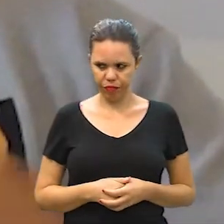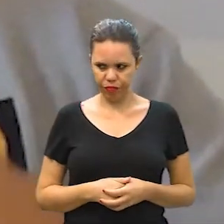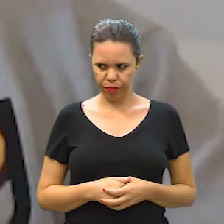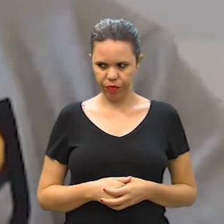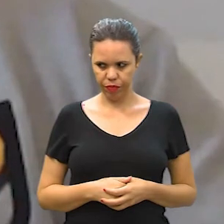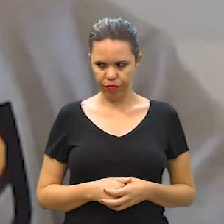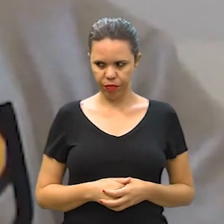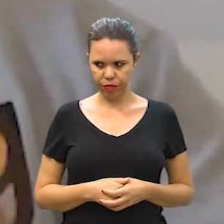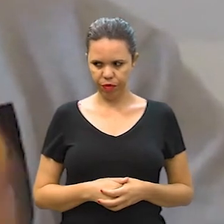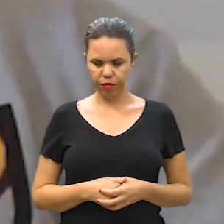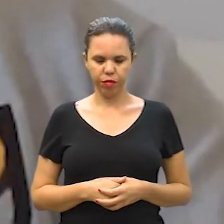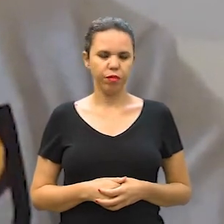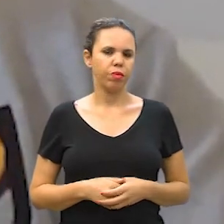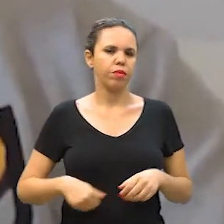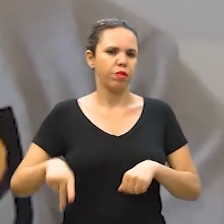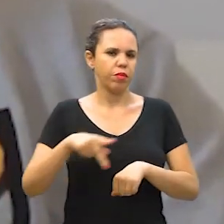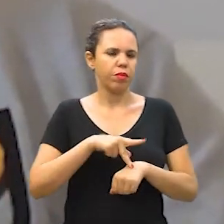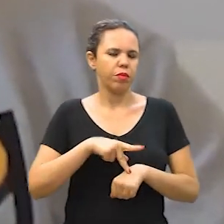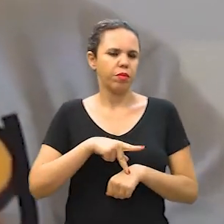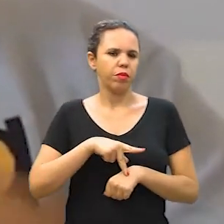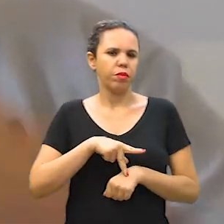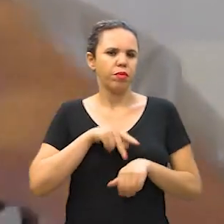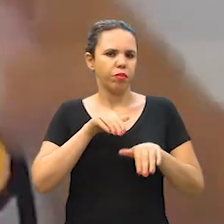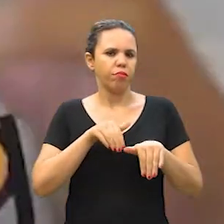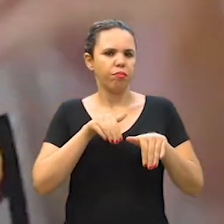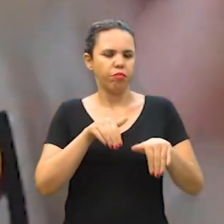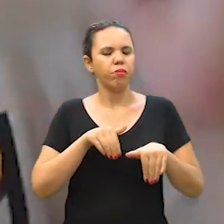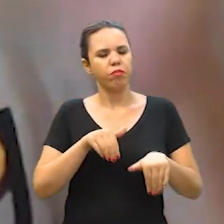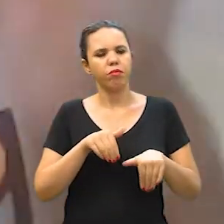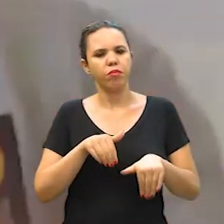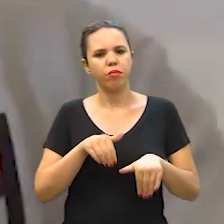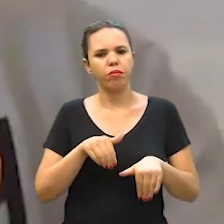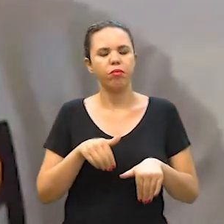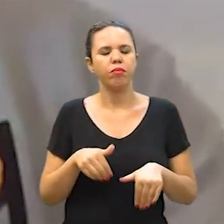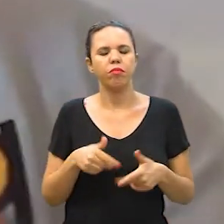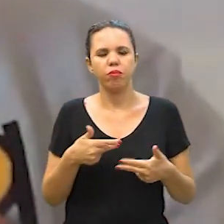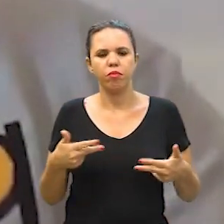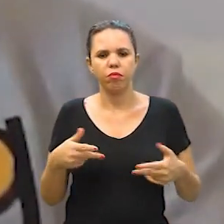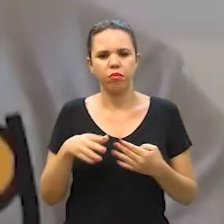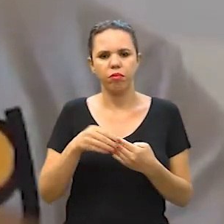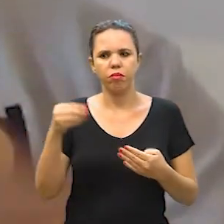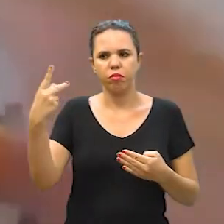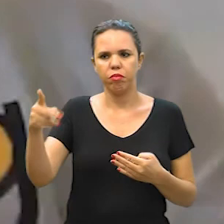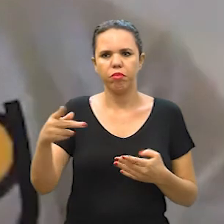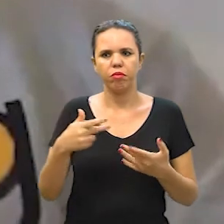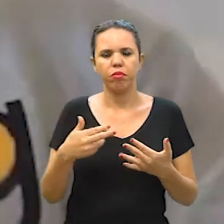né? Nova Zelândia, Austrália, que trabalham com o dólar local deles,